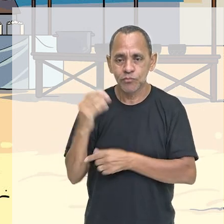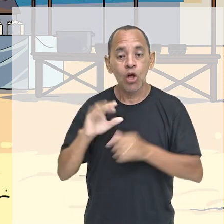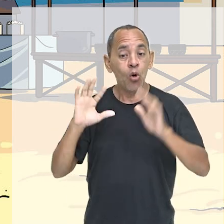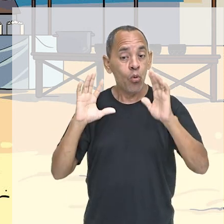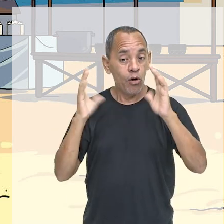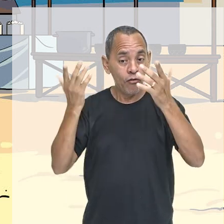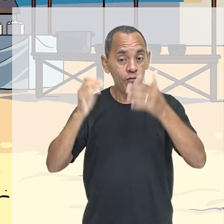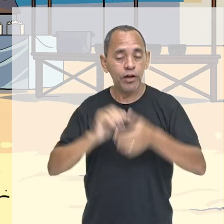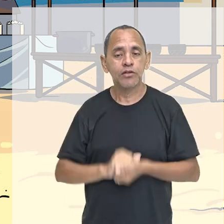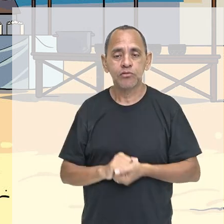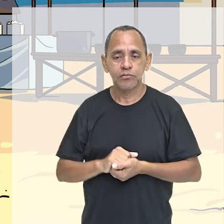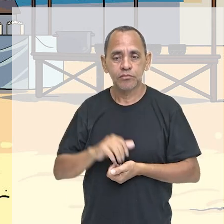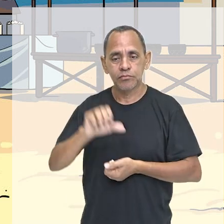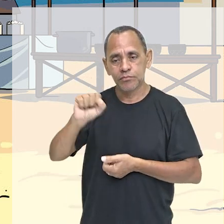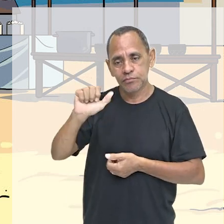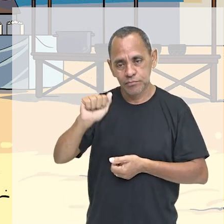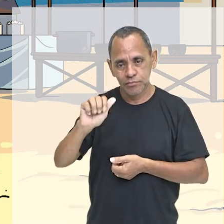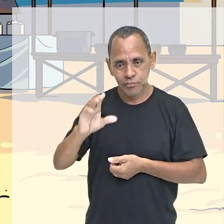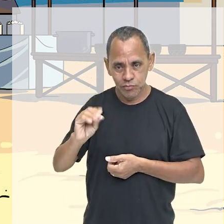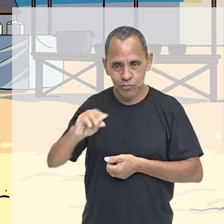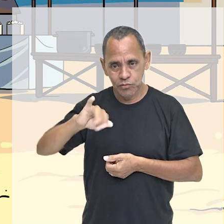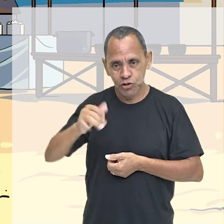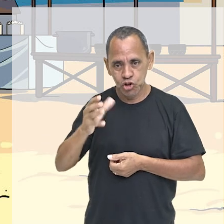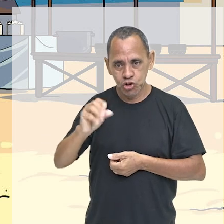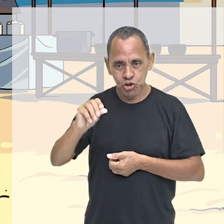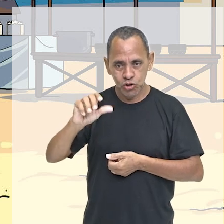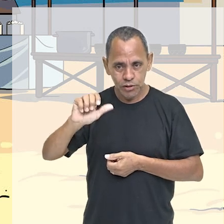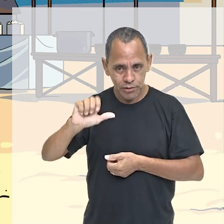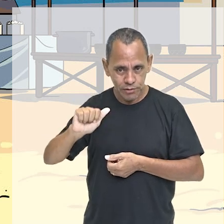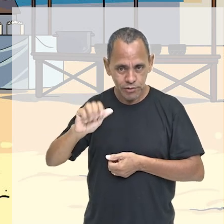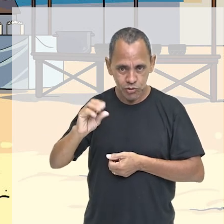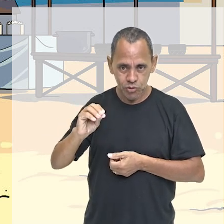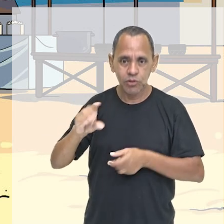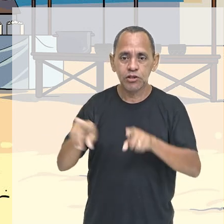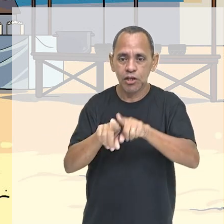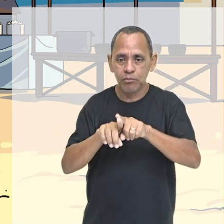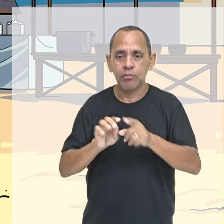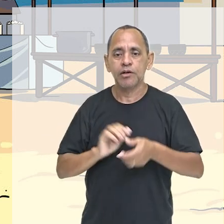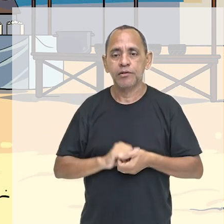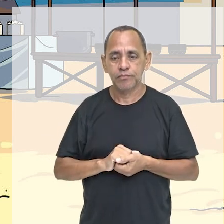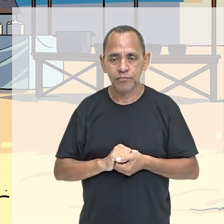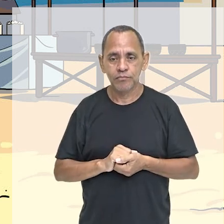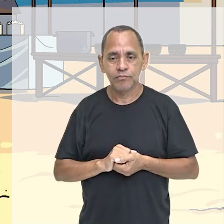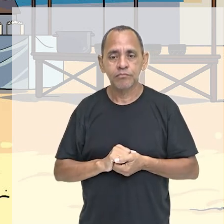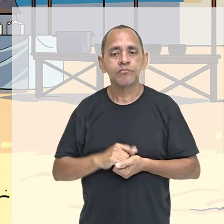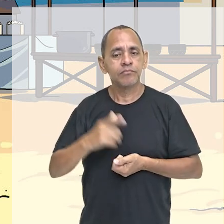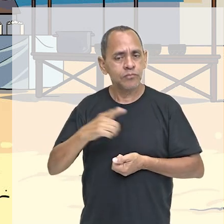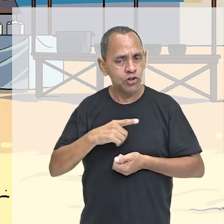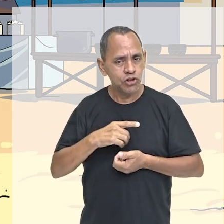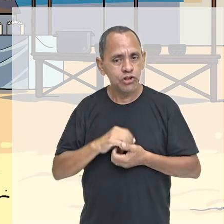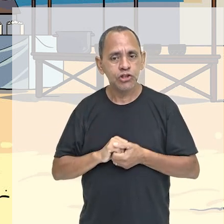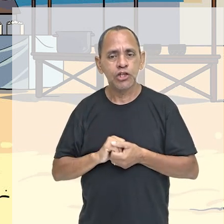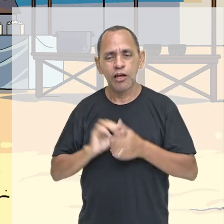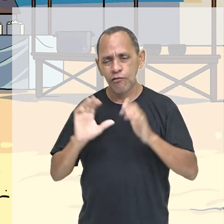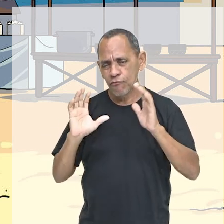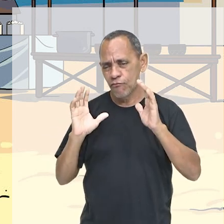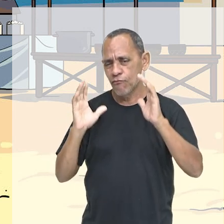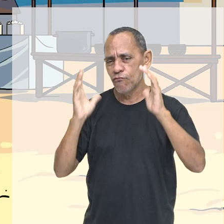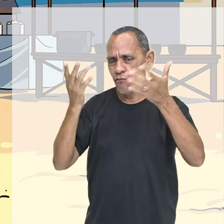de São João, que é um santo católico, que se faz uma festa, que se comemora, onde